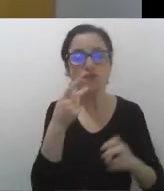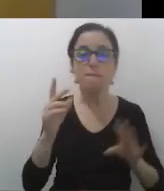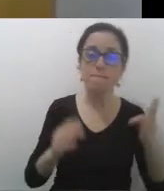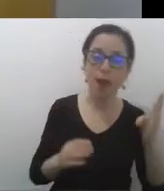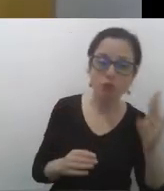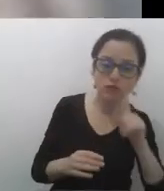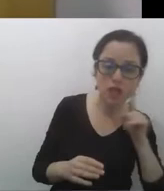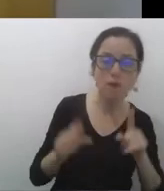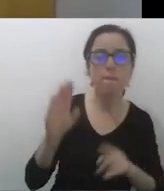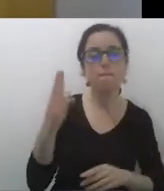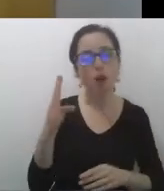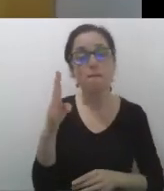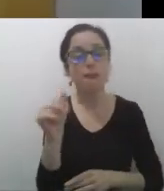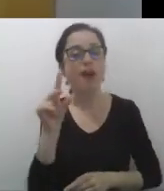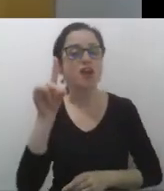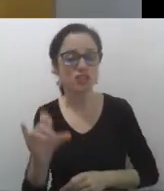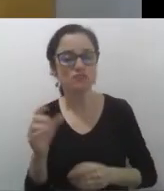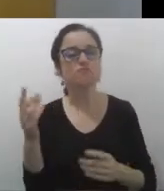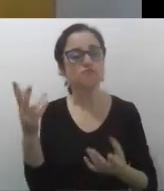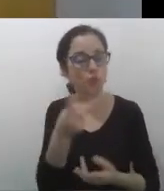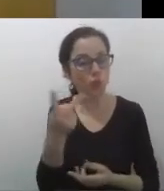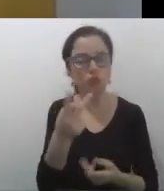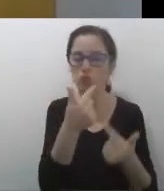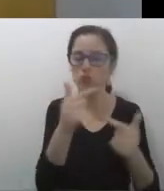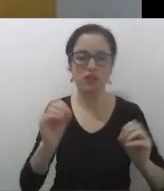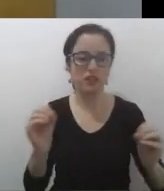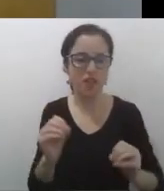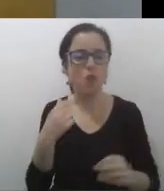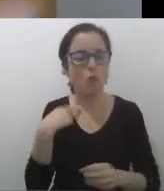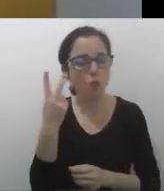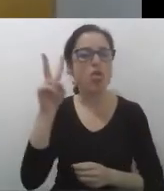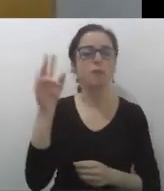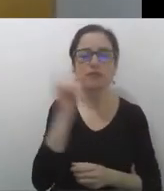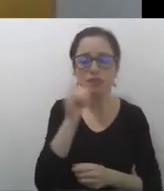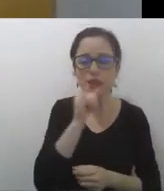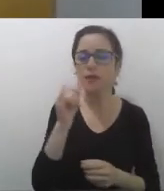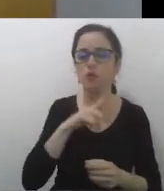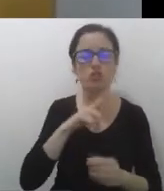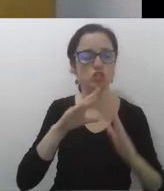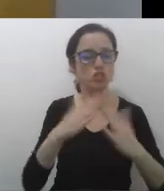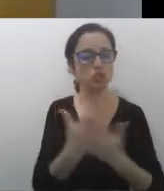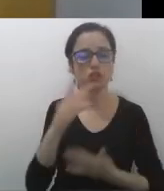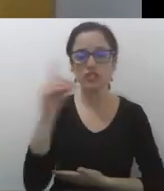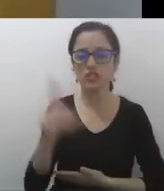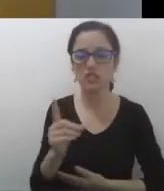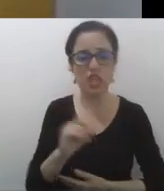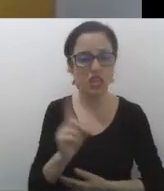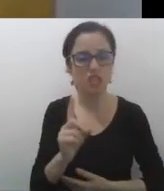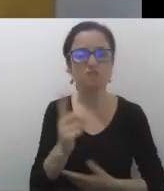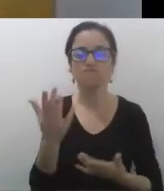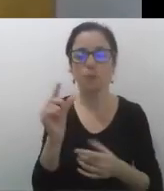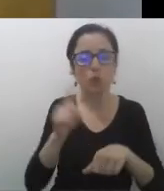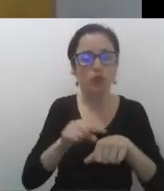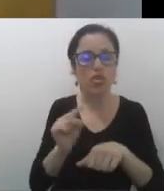está tratando, enfim, às quais ele se refere, nenhuma delas tinha. E vamos lembrar que a Itália não tinha escola de design.